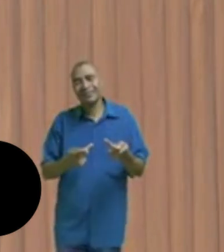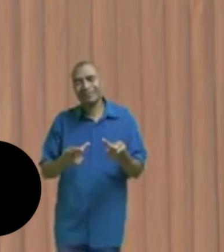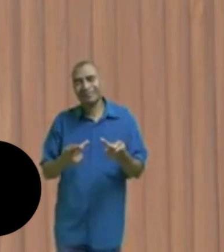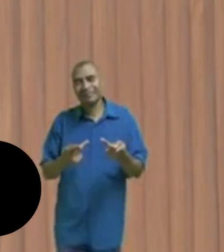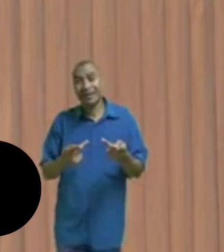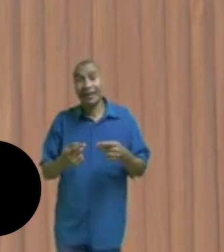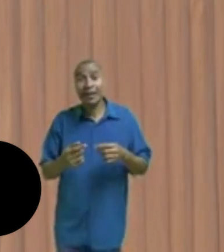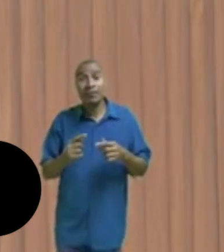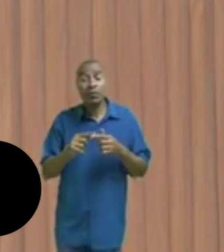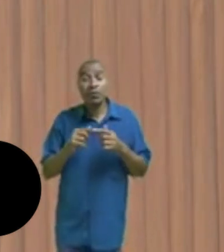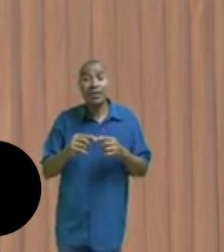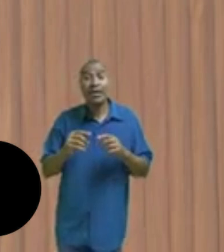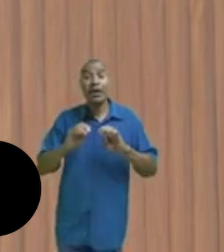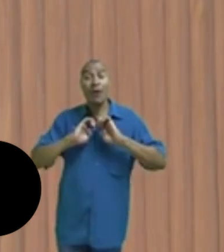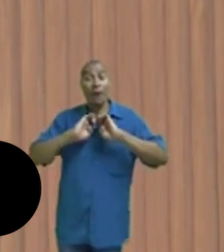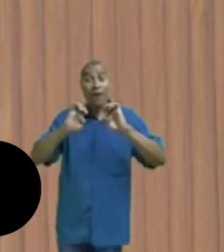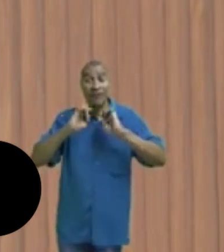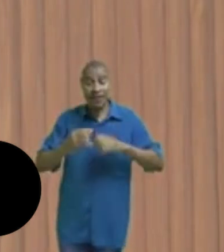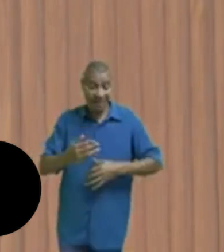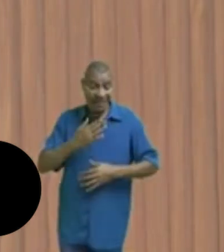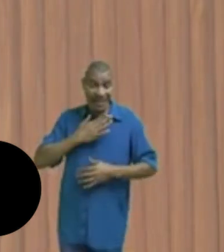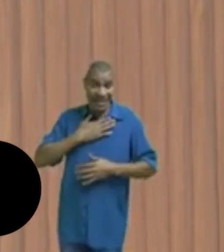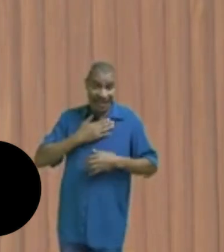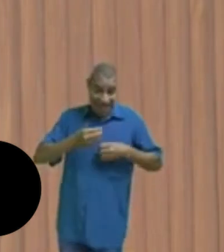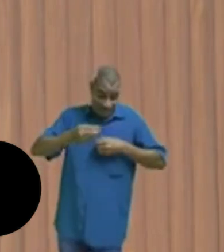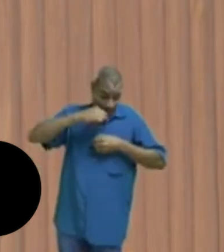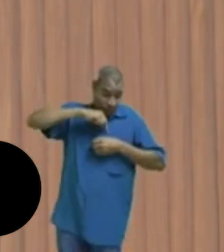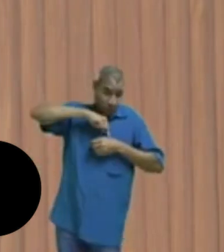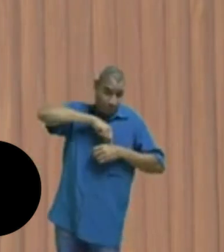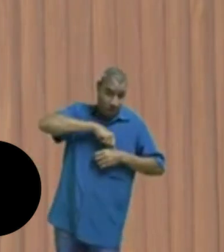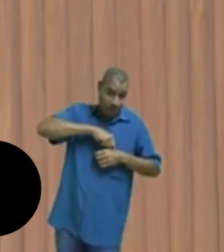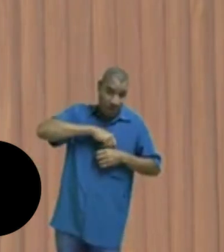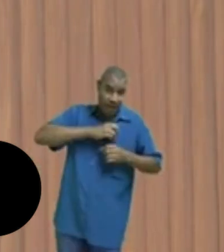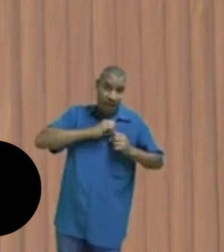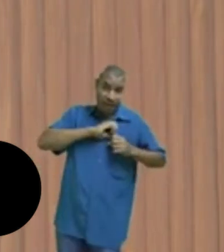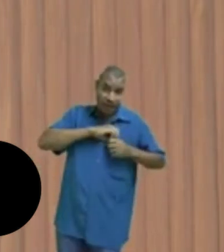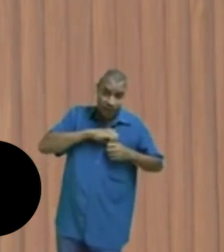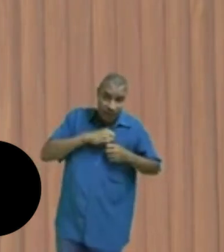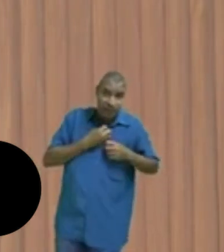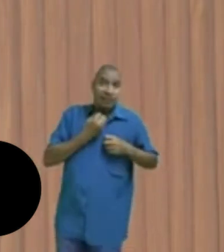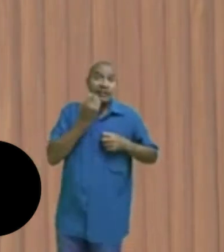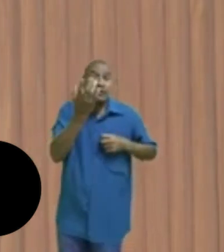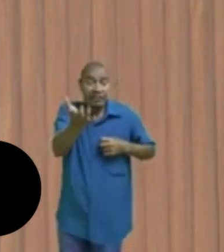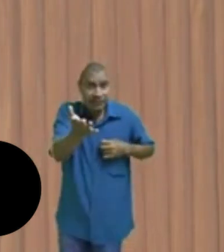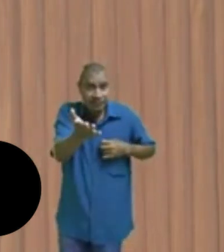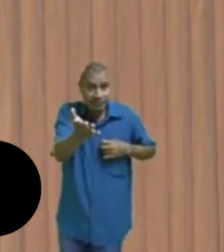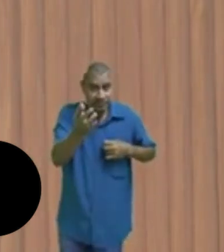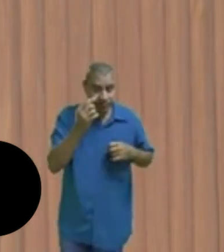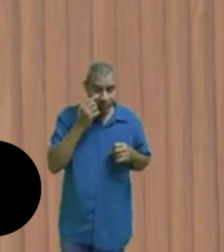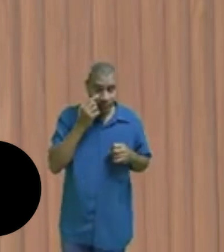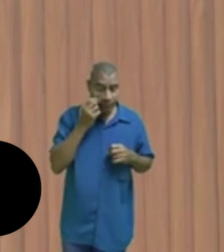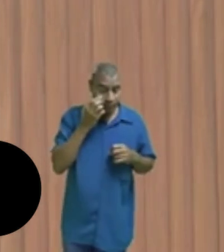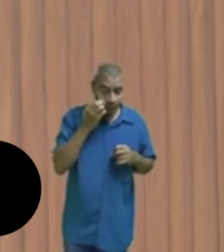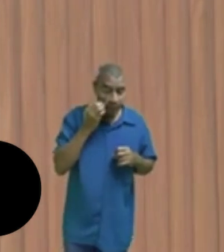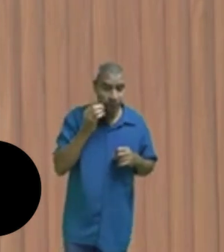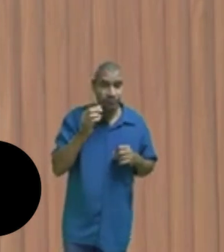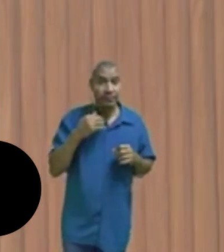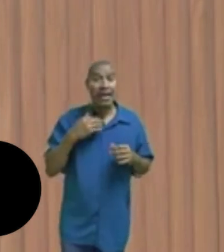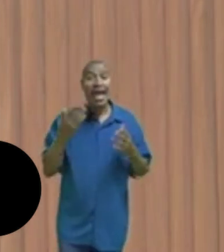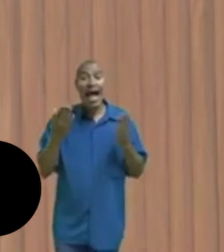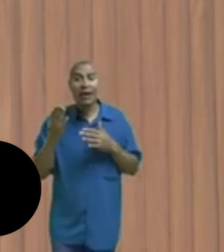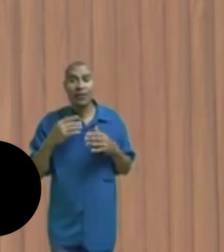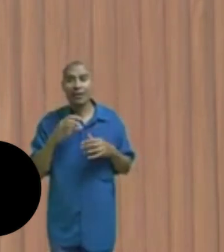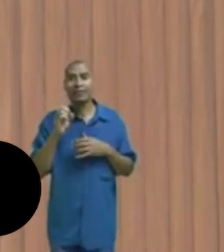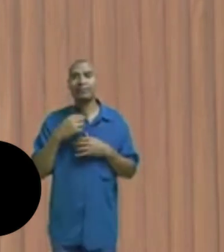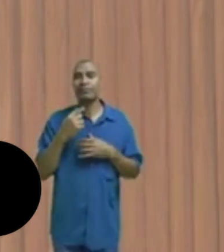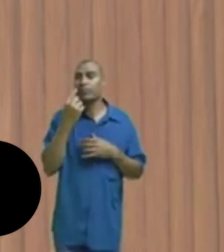Vem de dentro de nós a proclamação. Se da nossa boca, se dos nossos lábios só